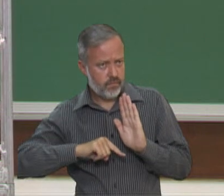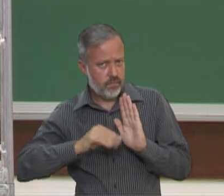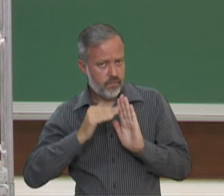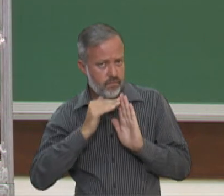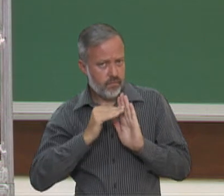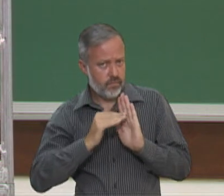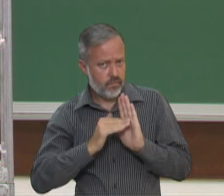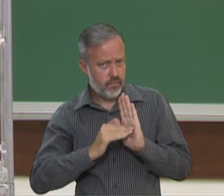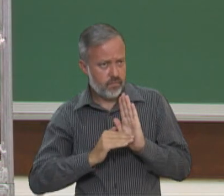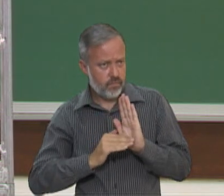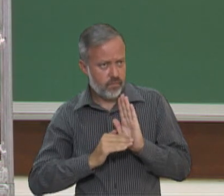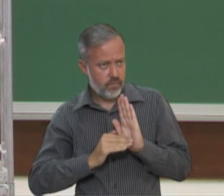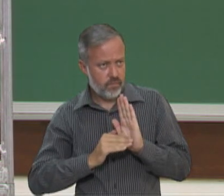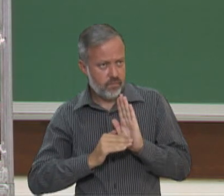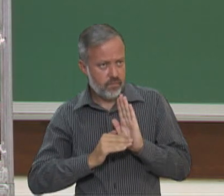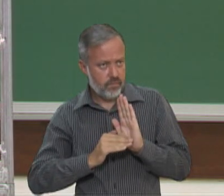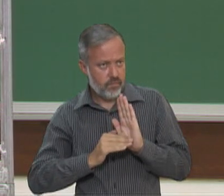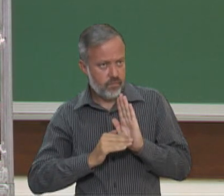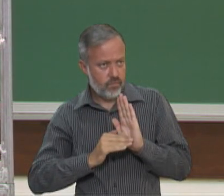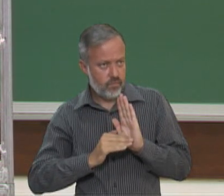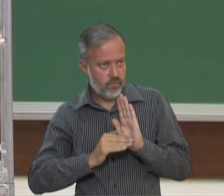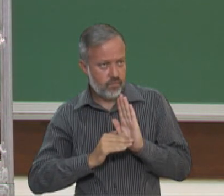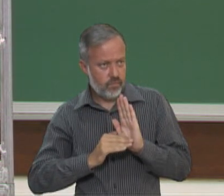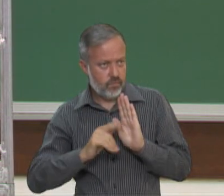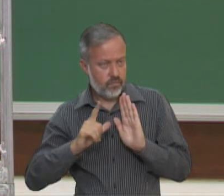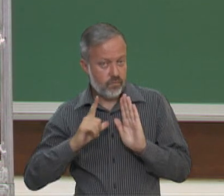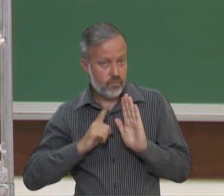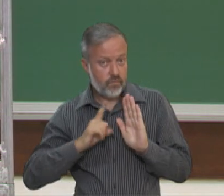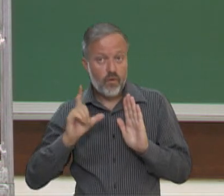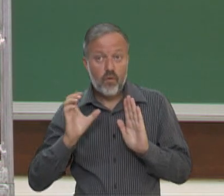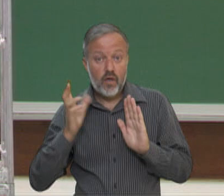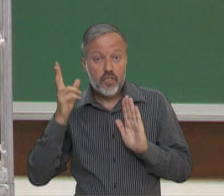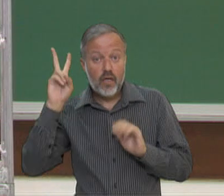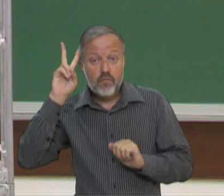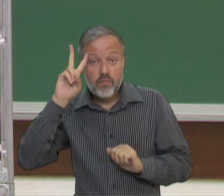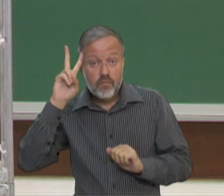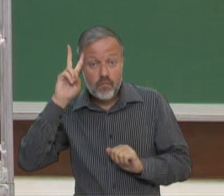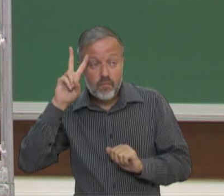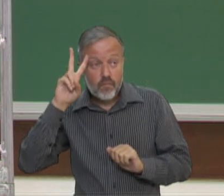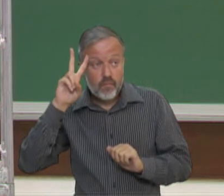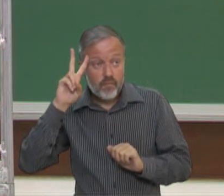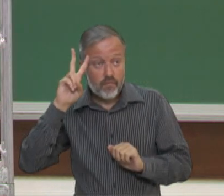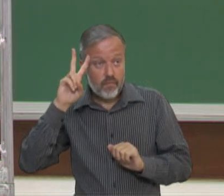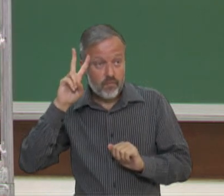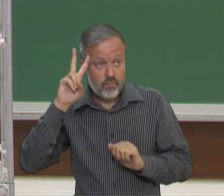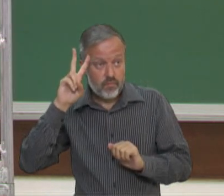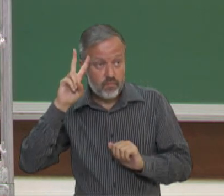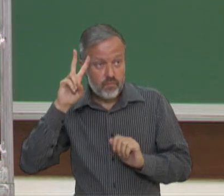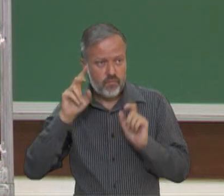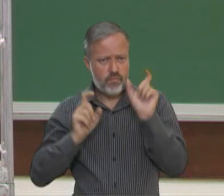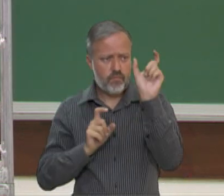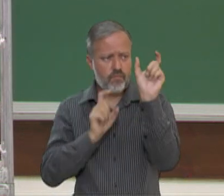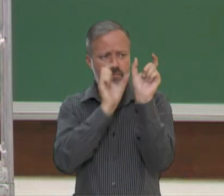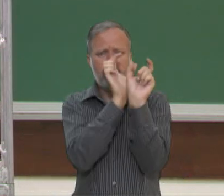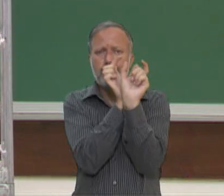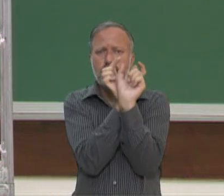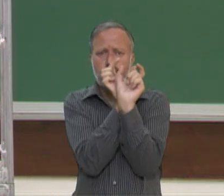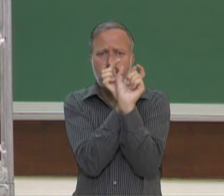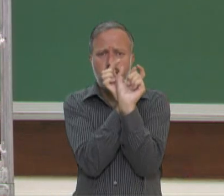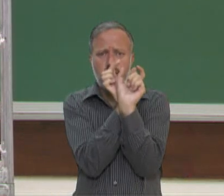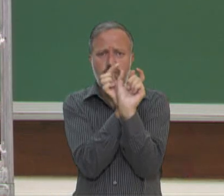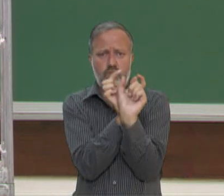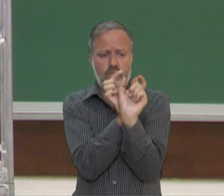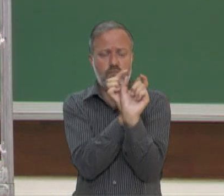texto. Então a gente tem hallazgo histórico, ou seja, epígrafe ali, num título menor. É uma frase menor e